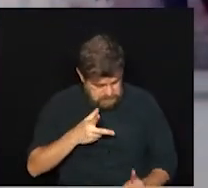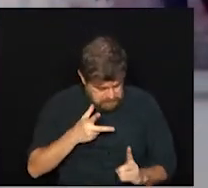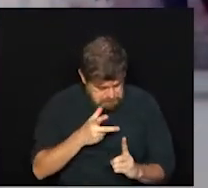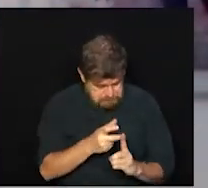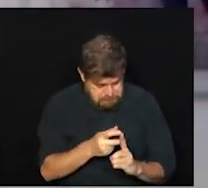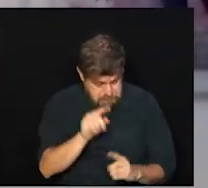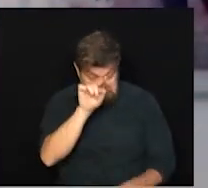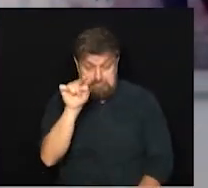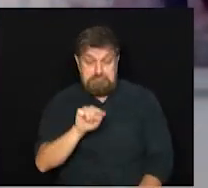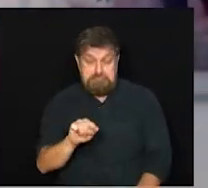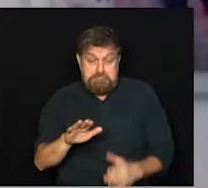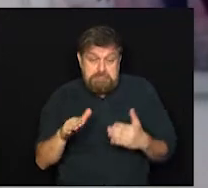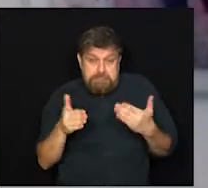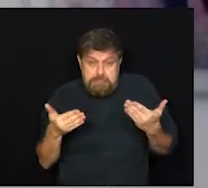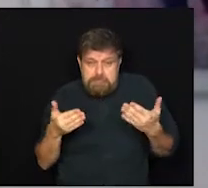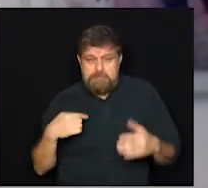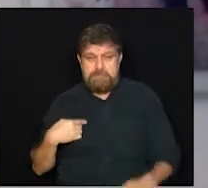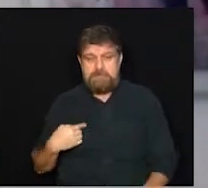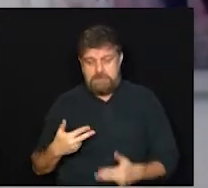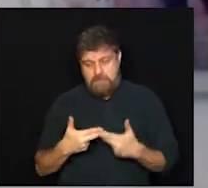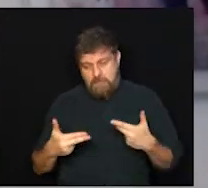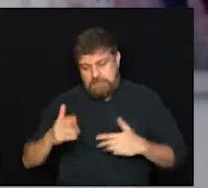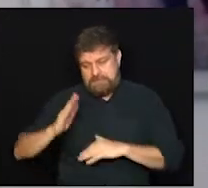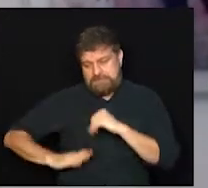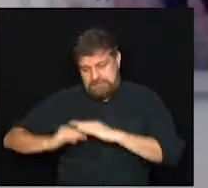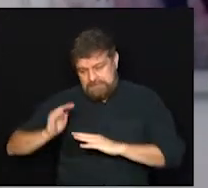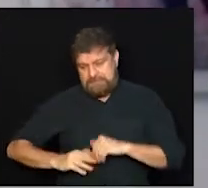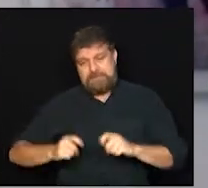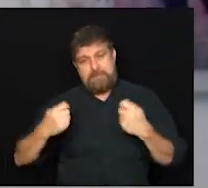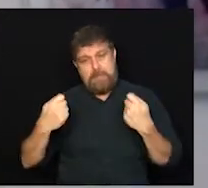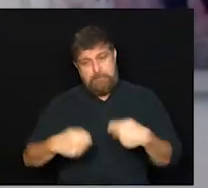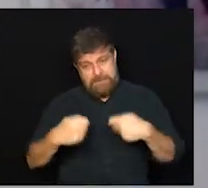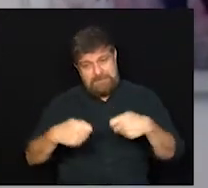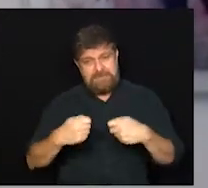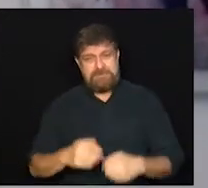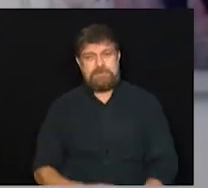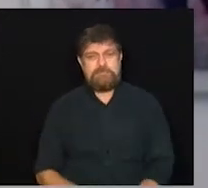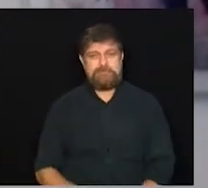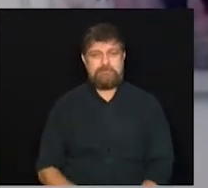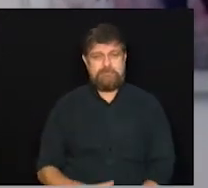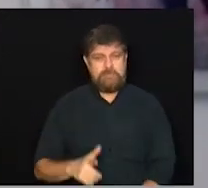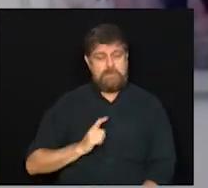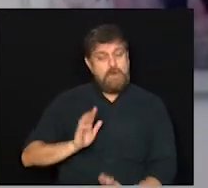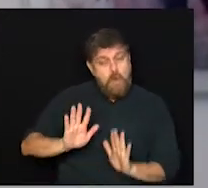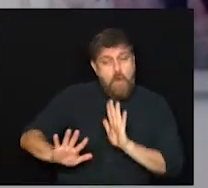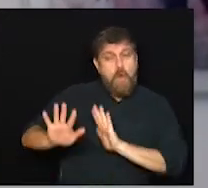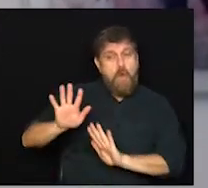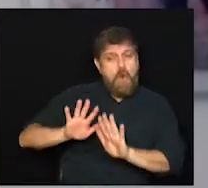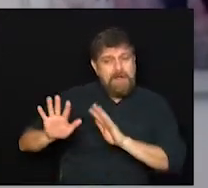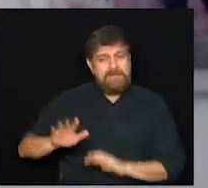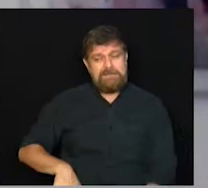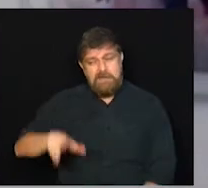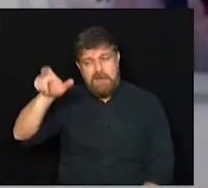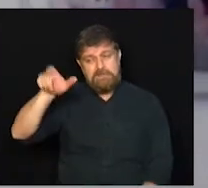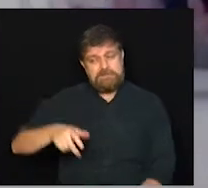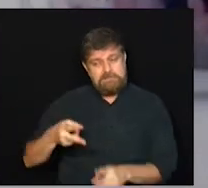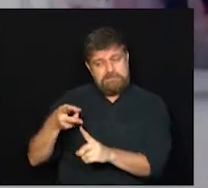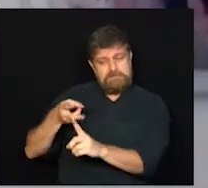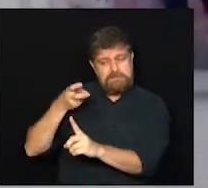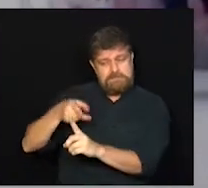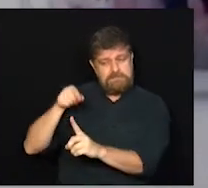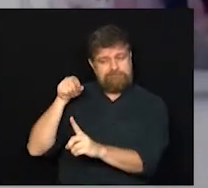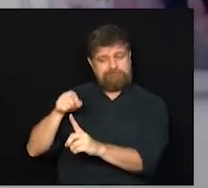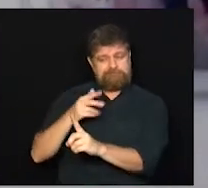Então, acho que essas coisas precisam ser feitas. E muito cuidado com qualquer pessoa com sintoma, porque a pessoa